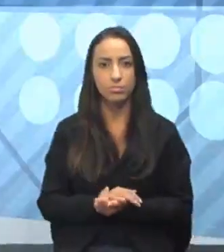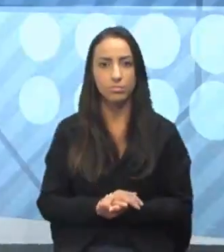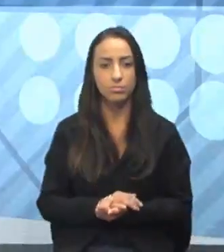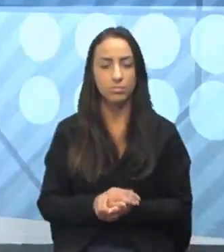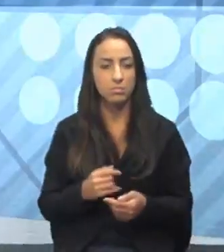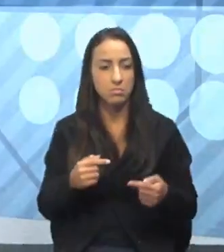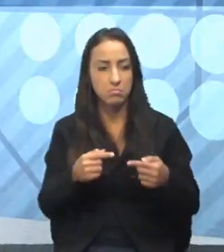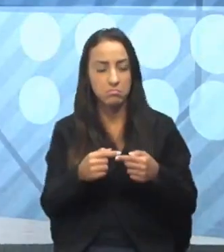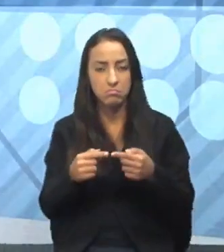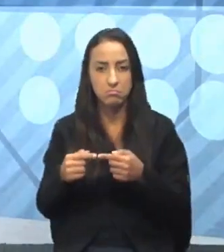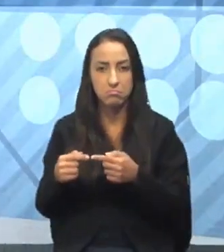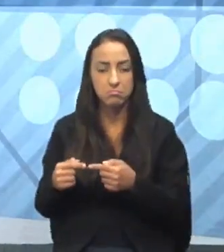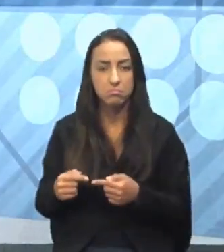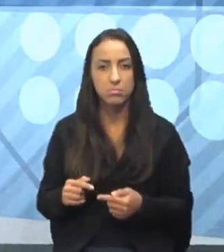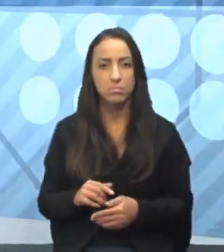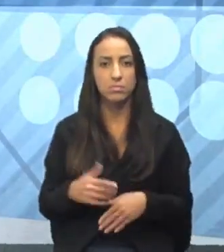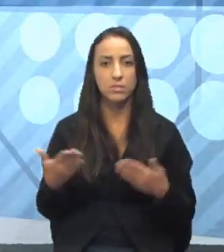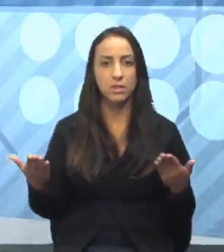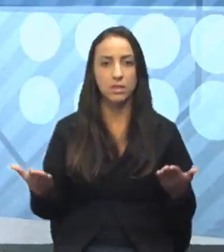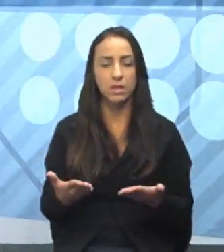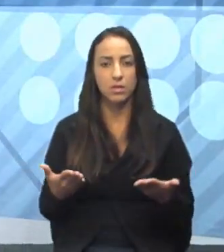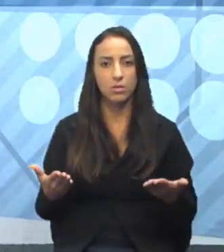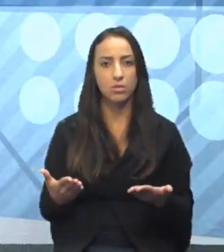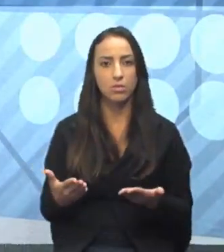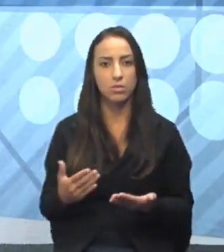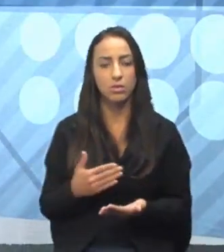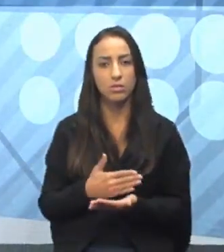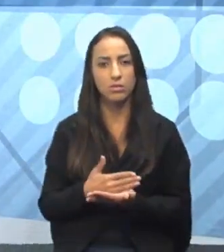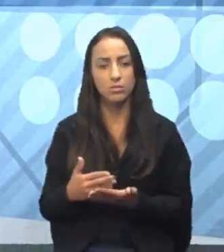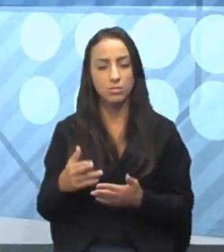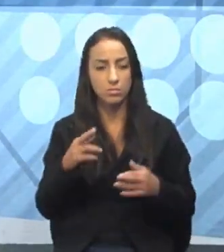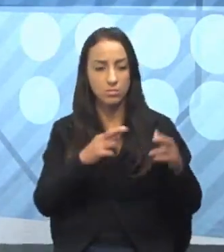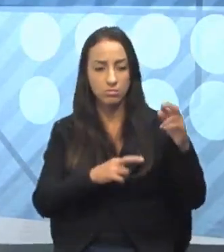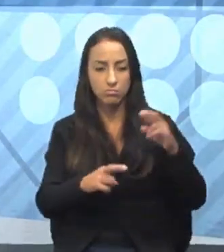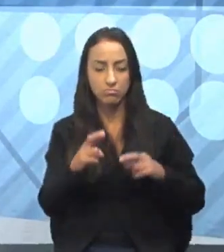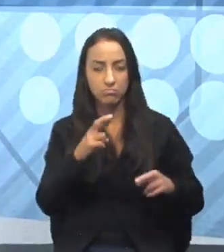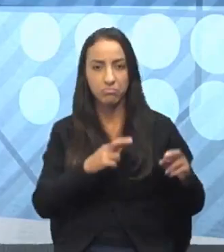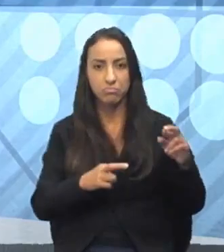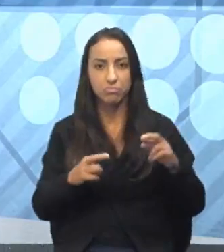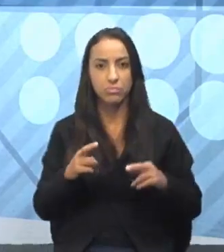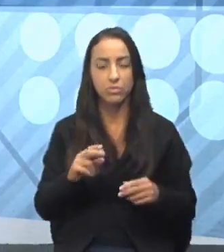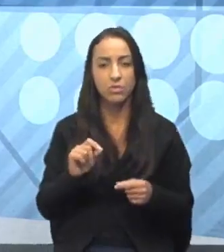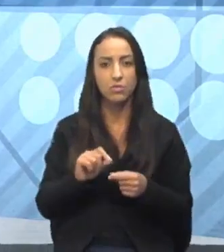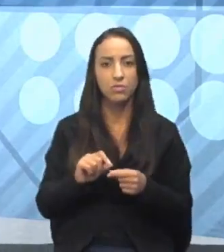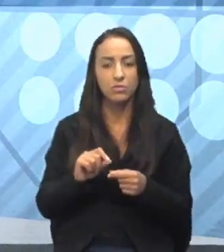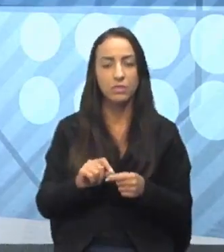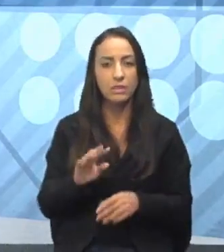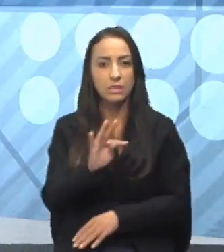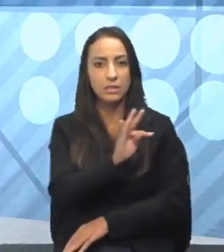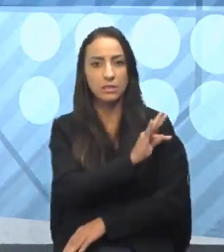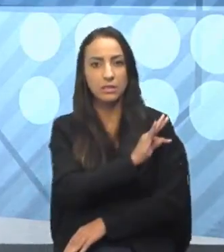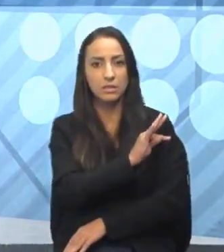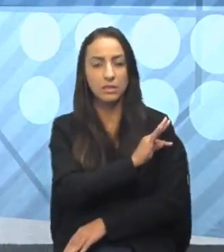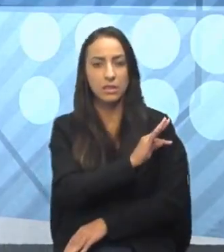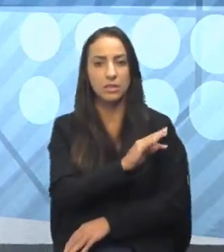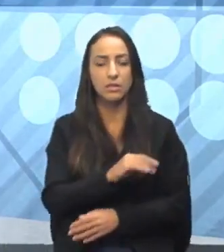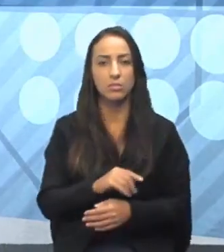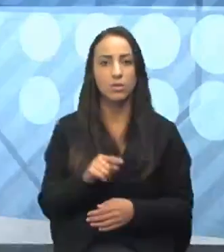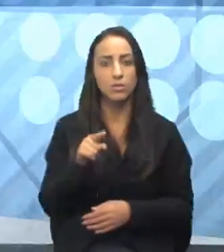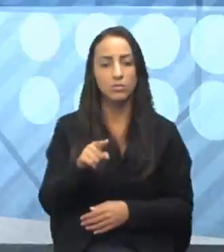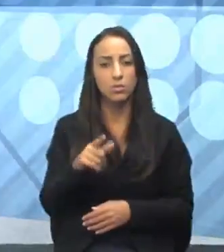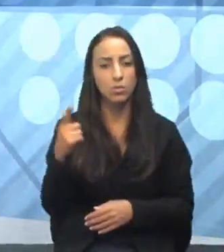possui uma finalidade. Agora, nós vamos avaliar e realizar técnicas de posicionamento para que